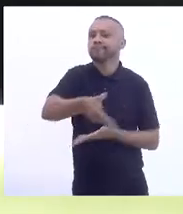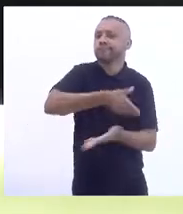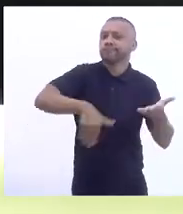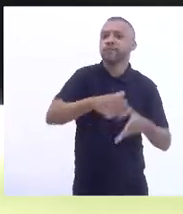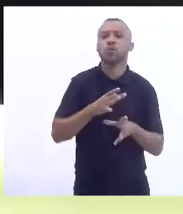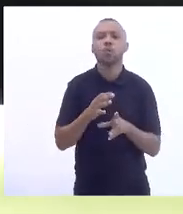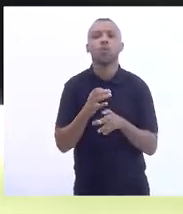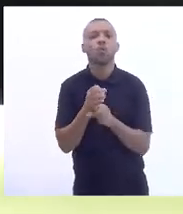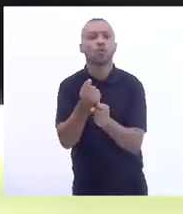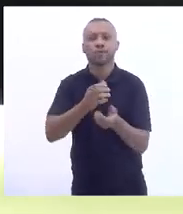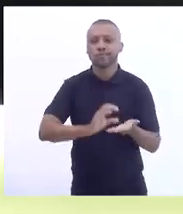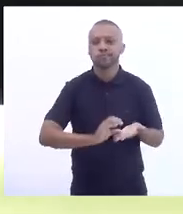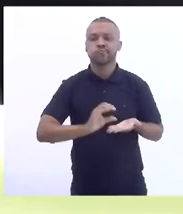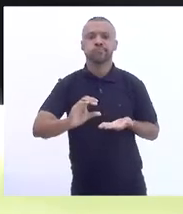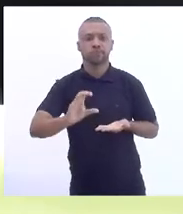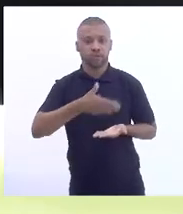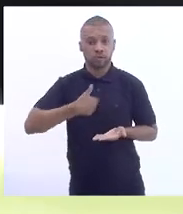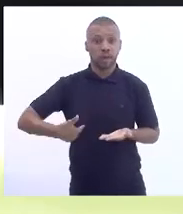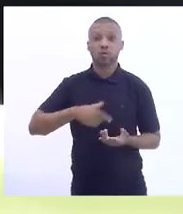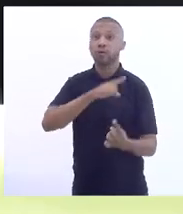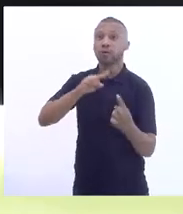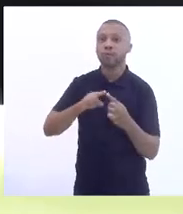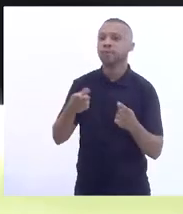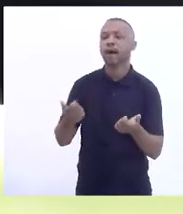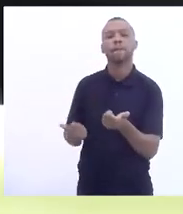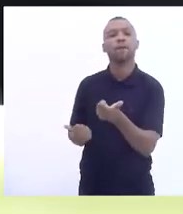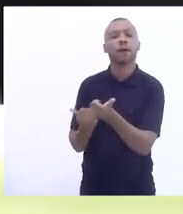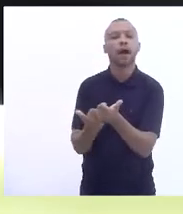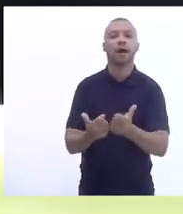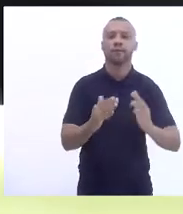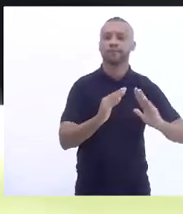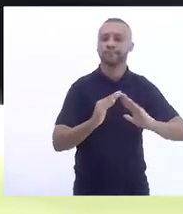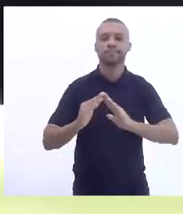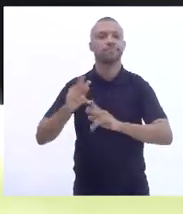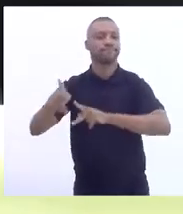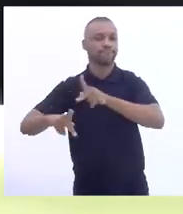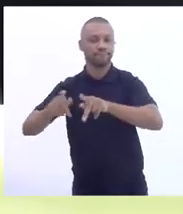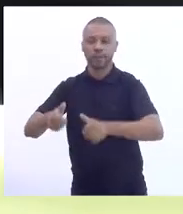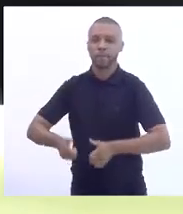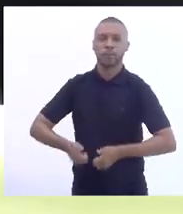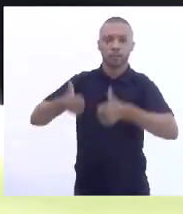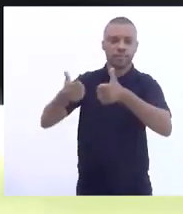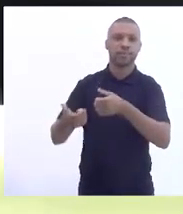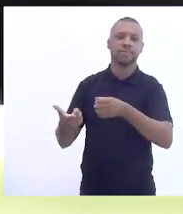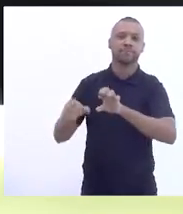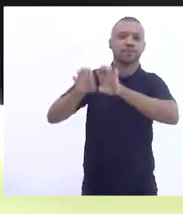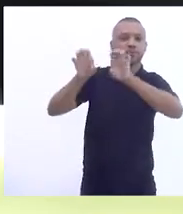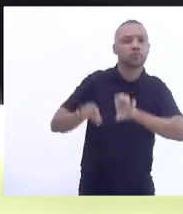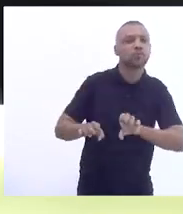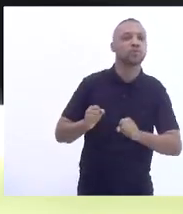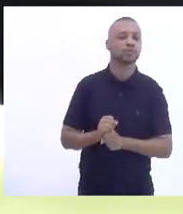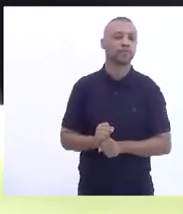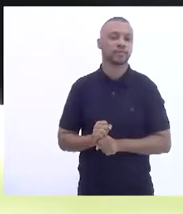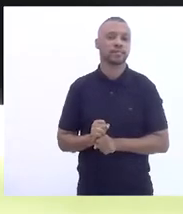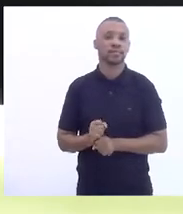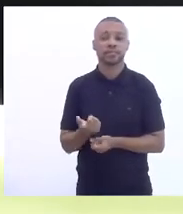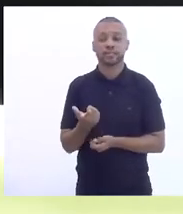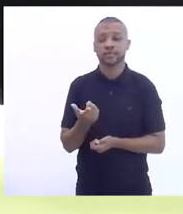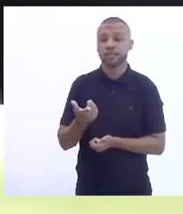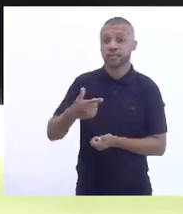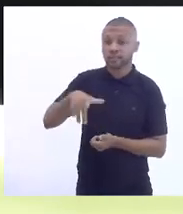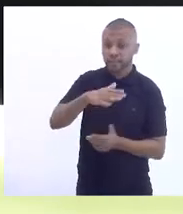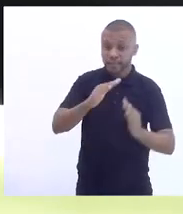no orçamento do estado para habitação Popular para melhoria da infraestrutura das casas que ainda